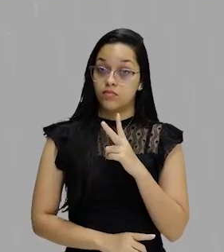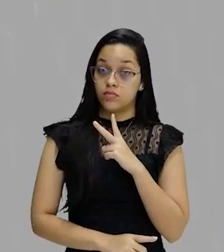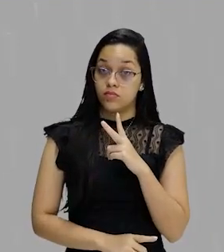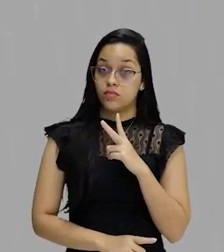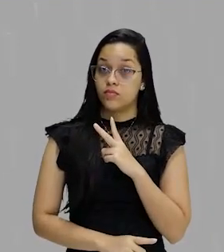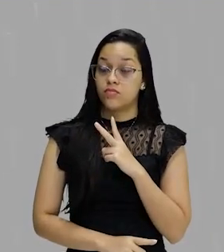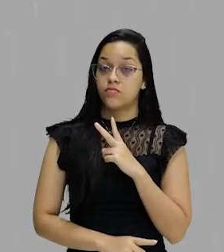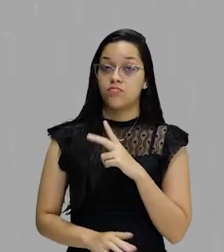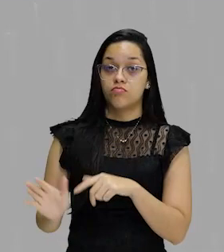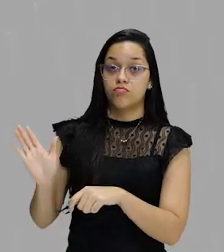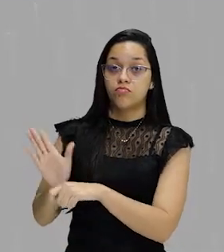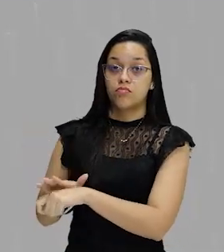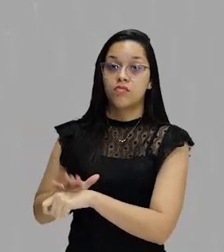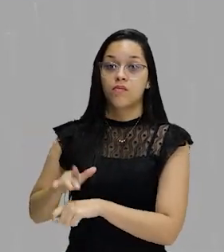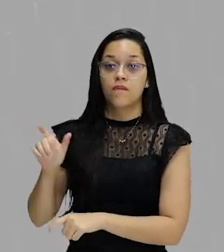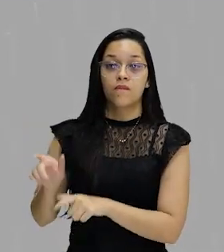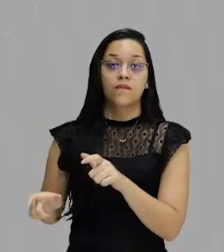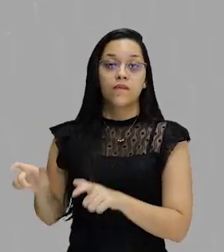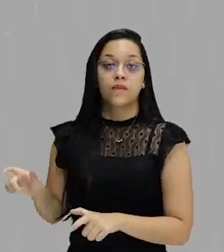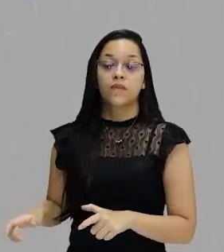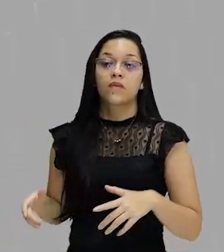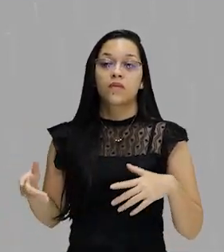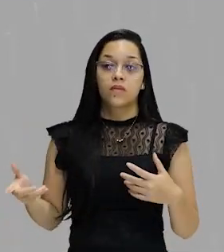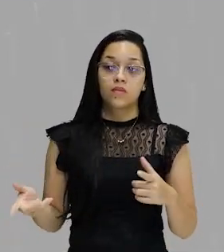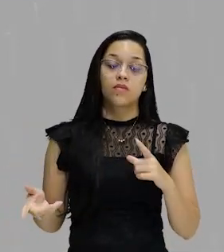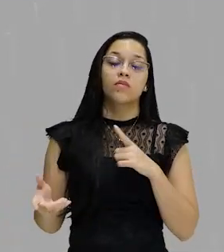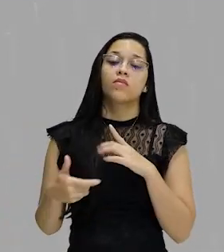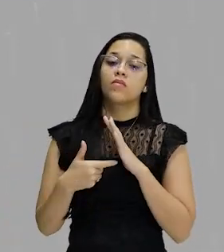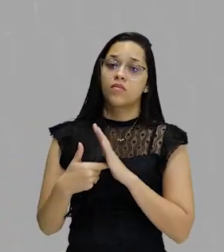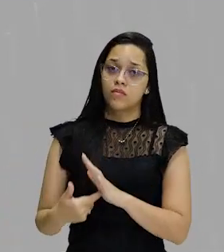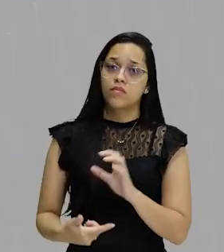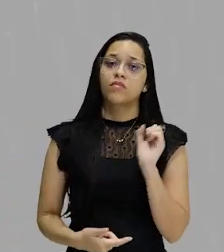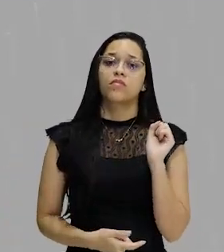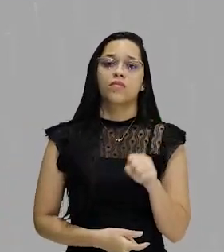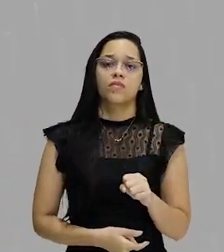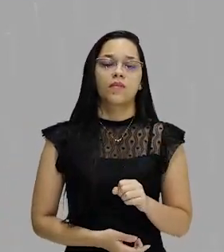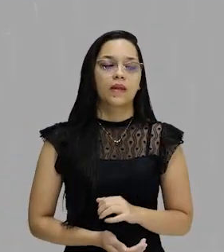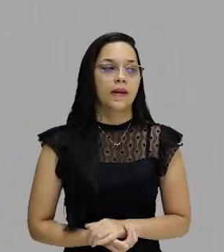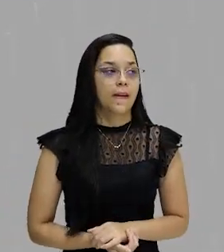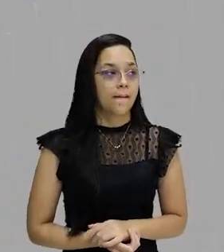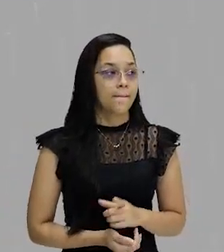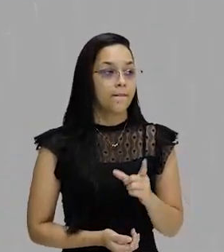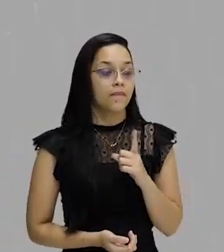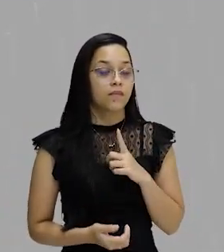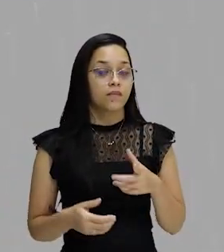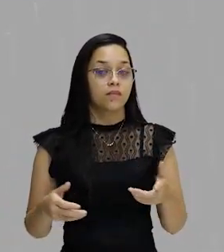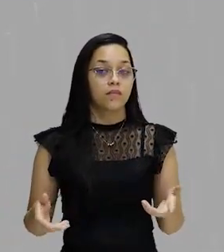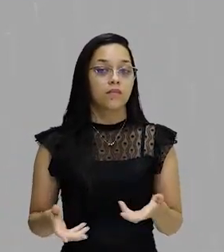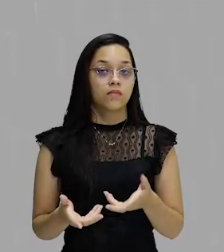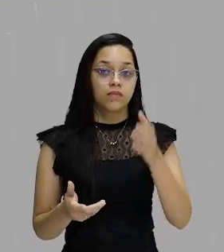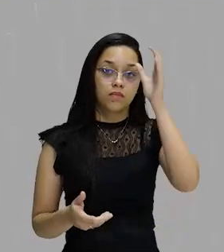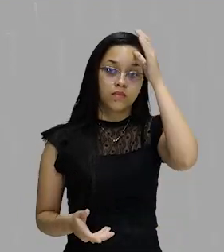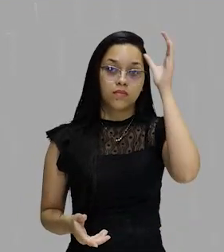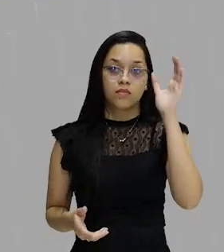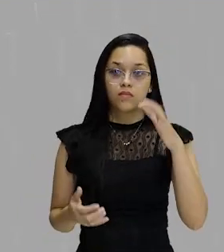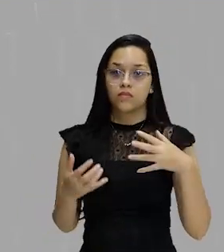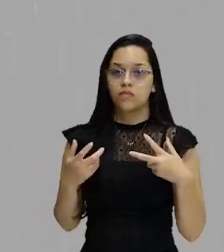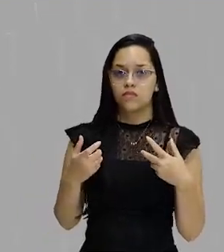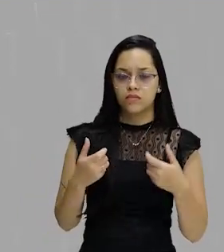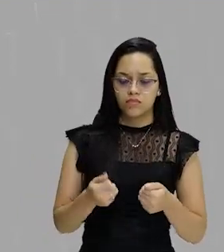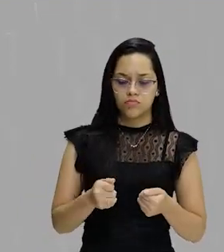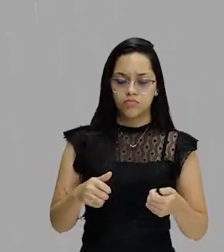individuais. Então, esse inimigo ele é bem invisível. As manifestações culturais, toda